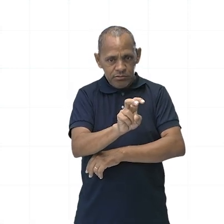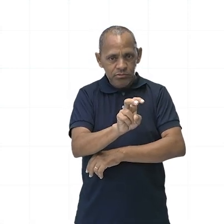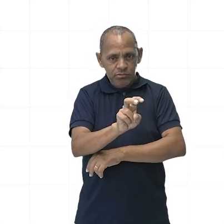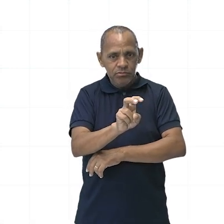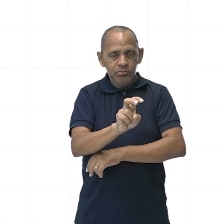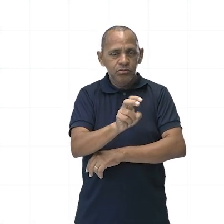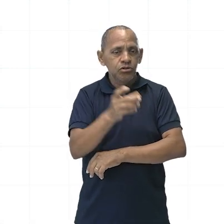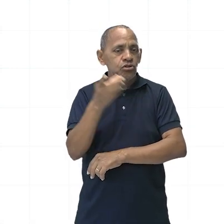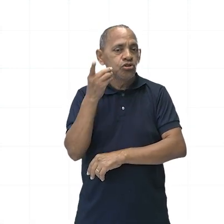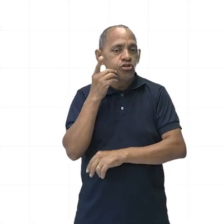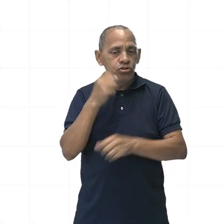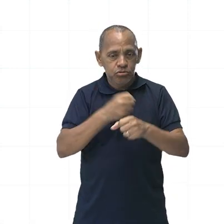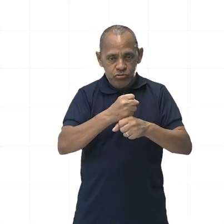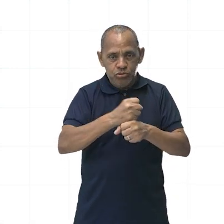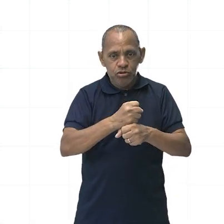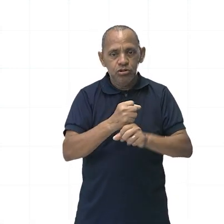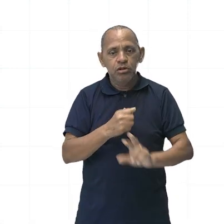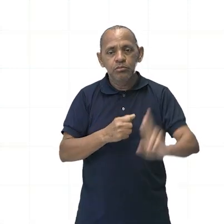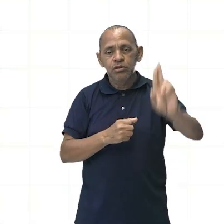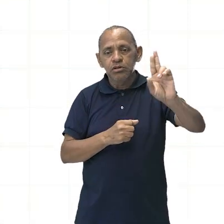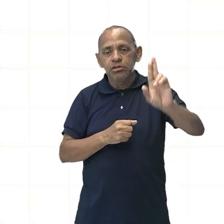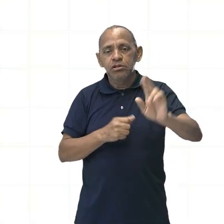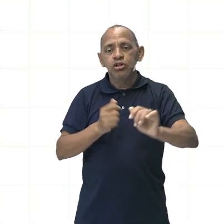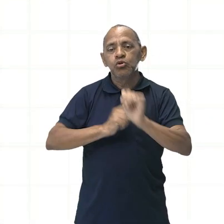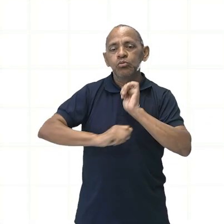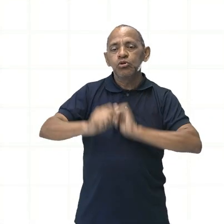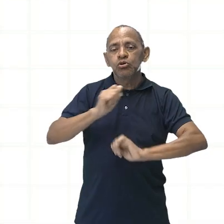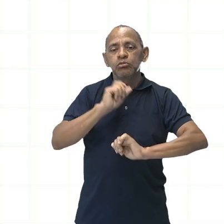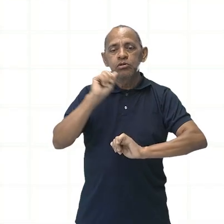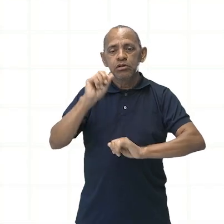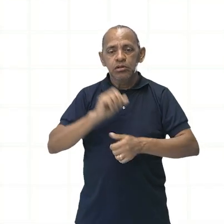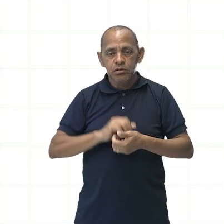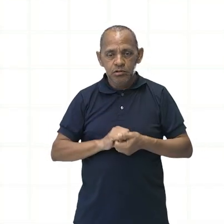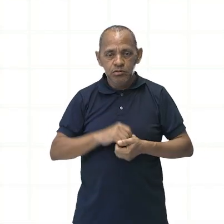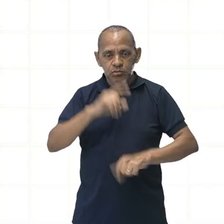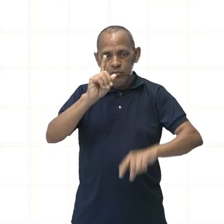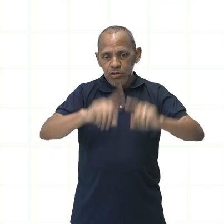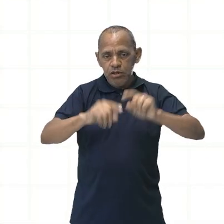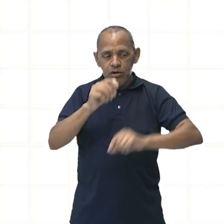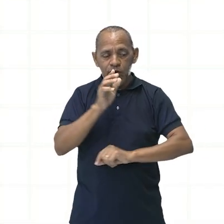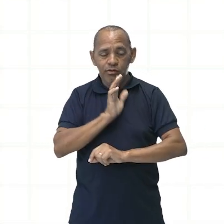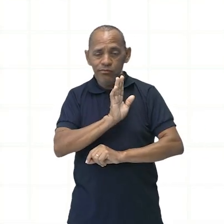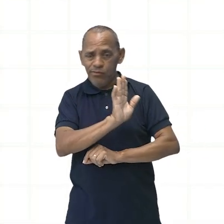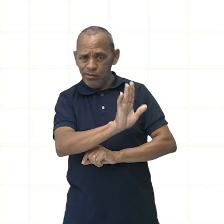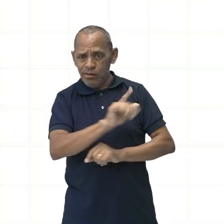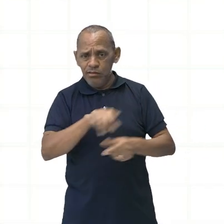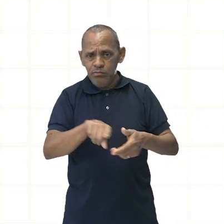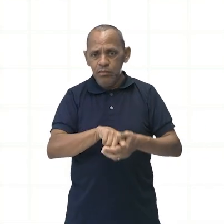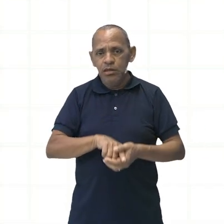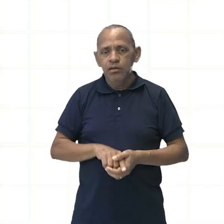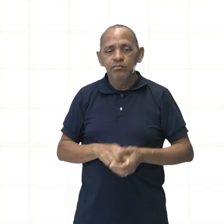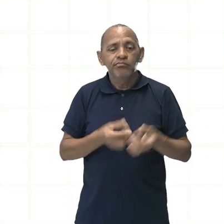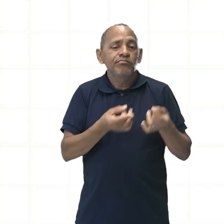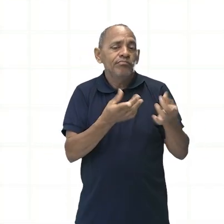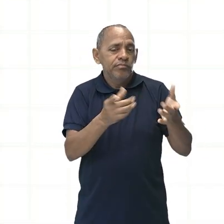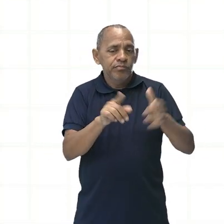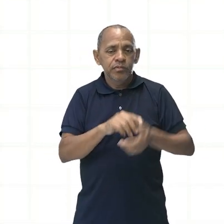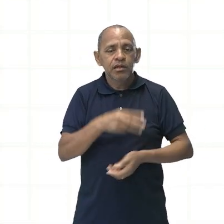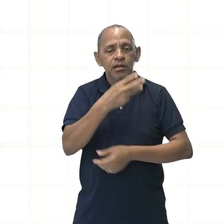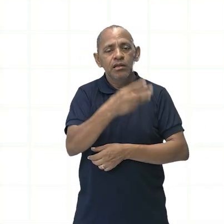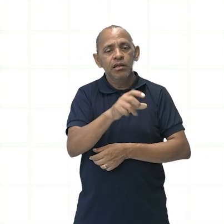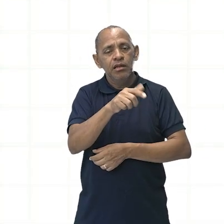ano, vão representar uma economia, né, evitar o desperdício de